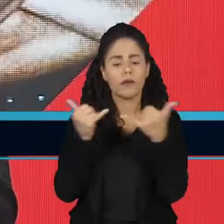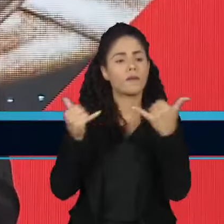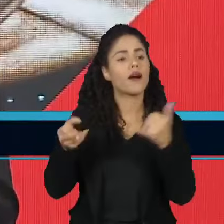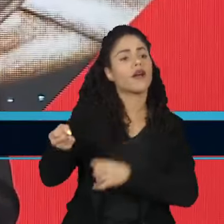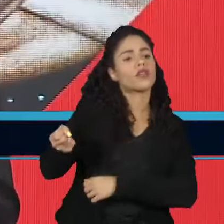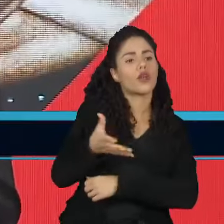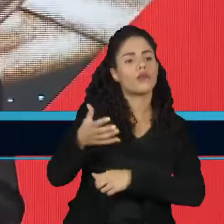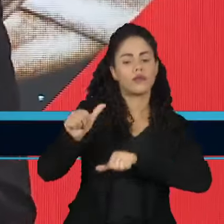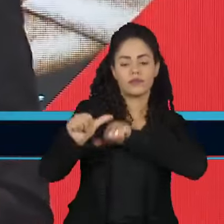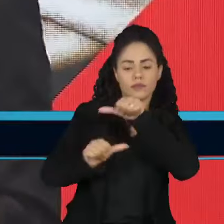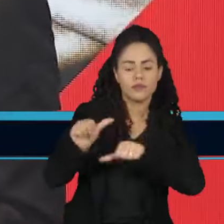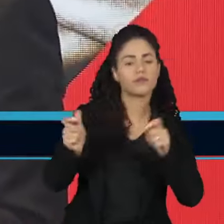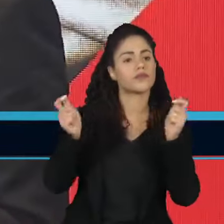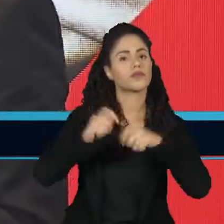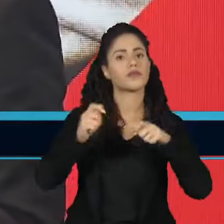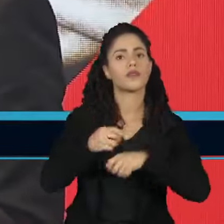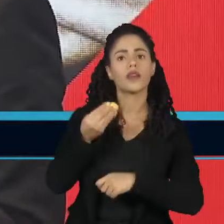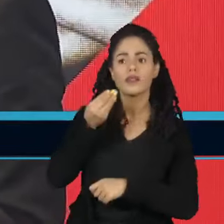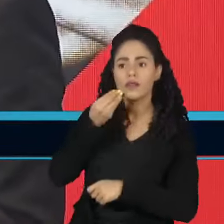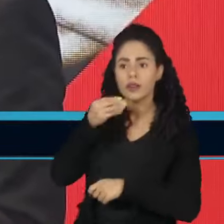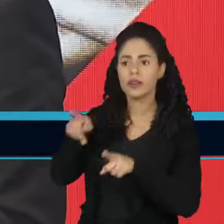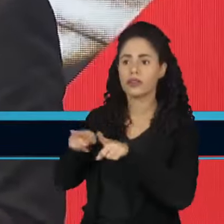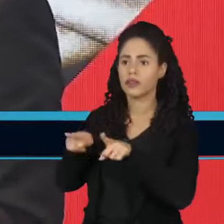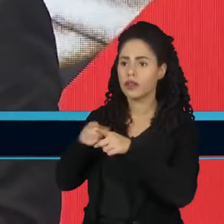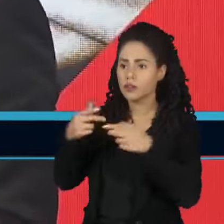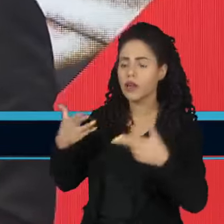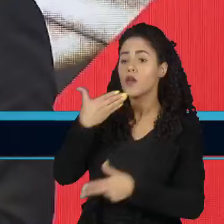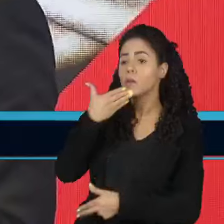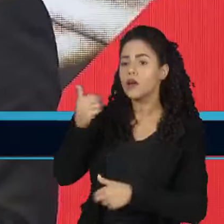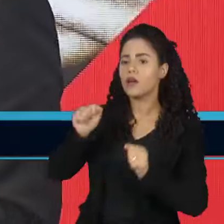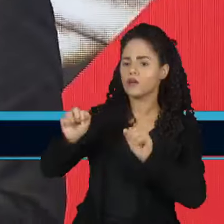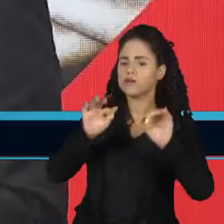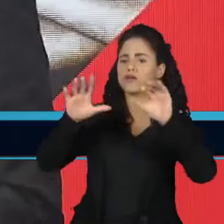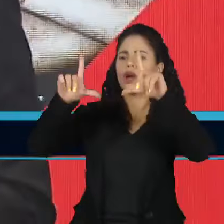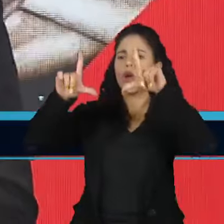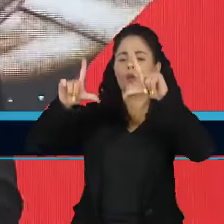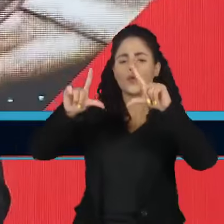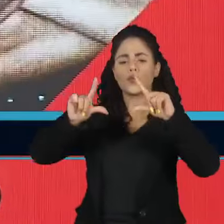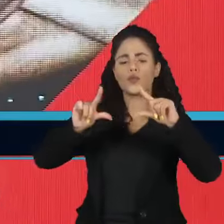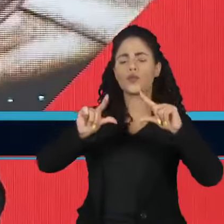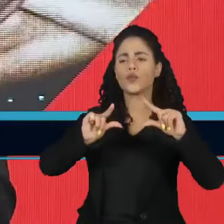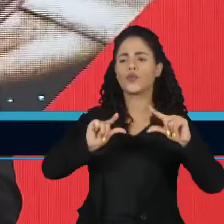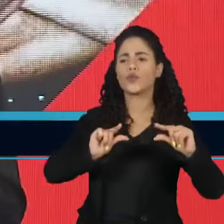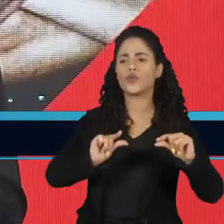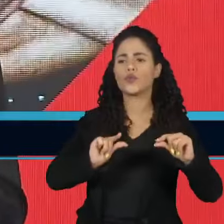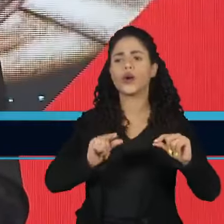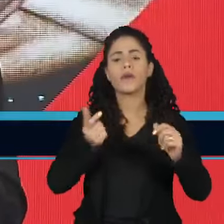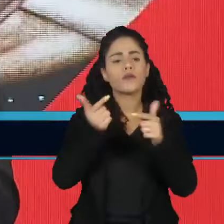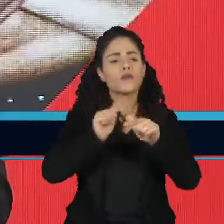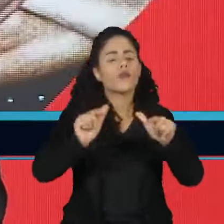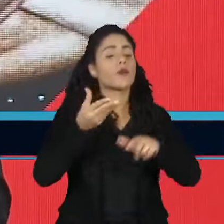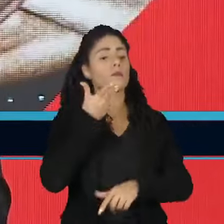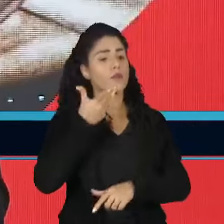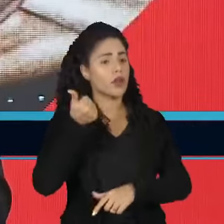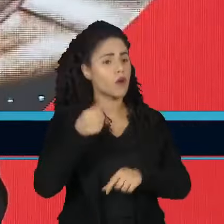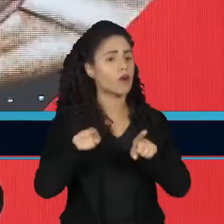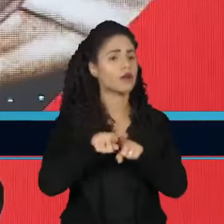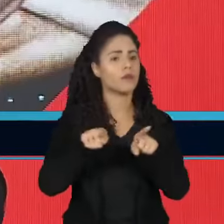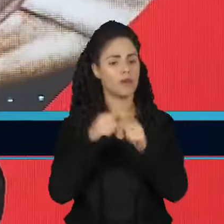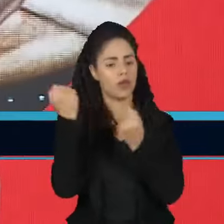que vai permitir ao campo andar melhor tá aqui o Fávaro que não me deixa mentir a